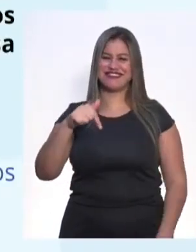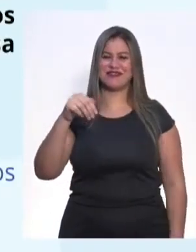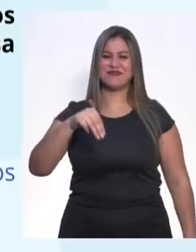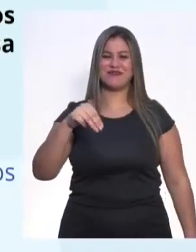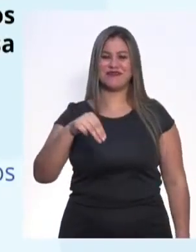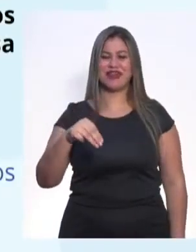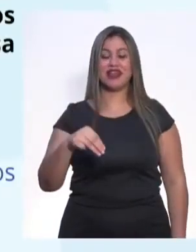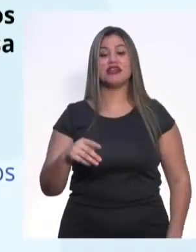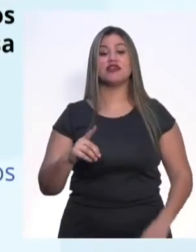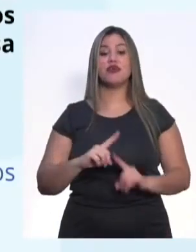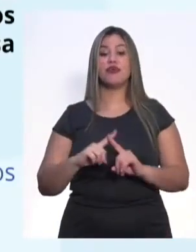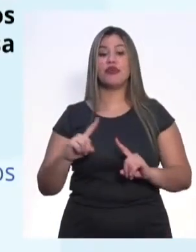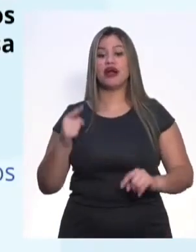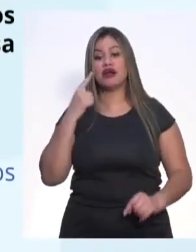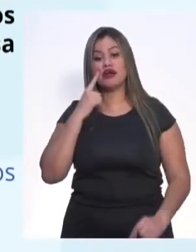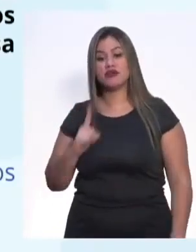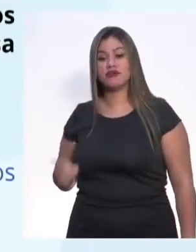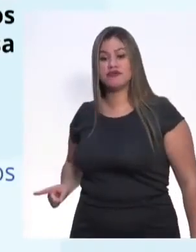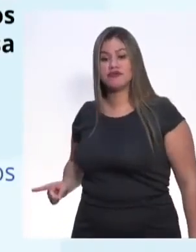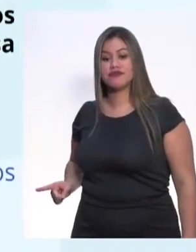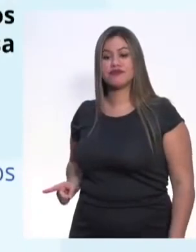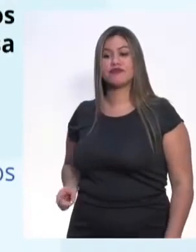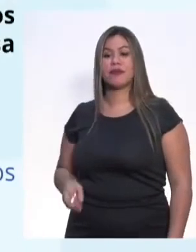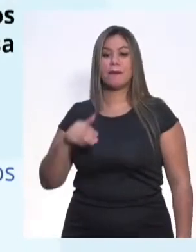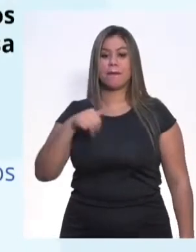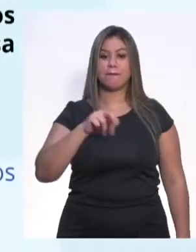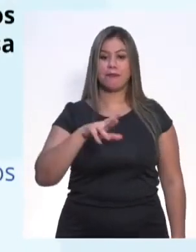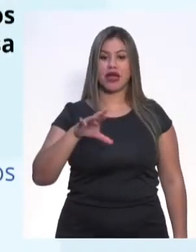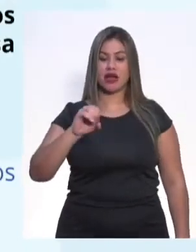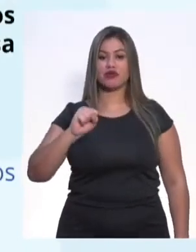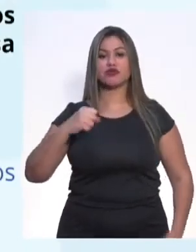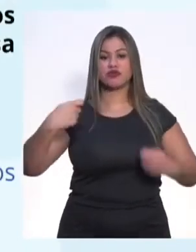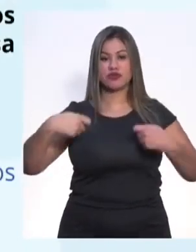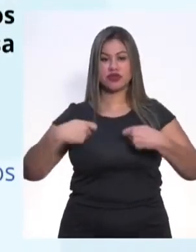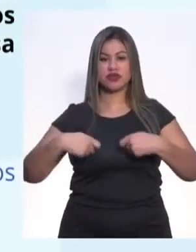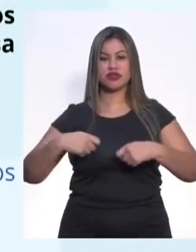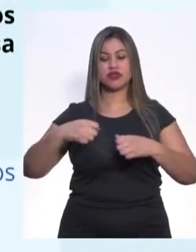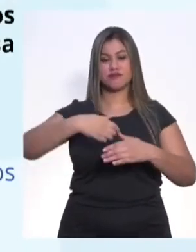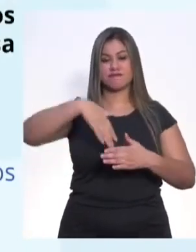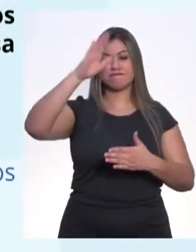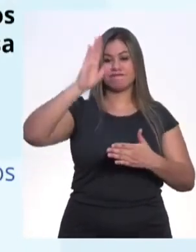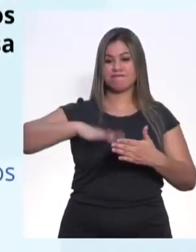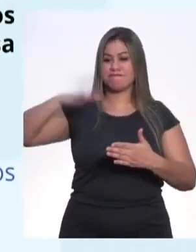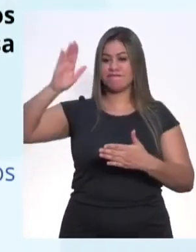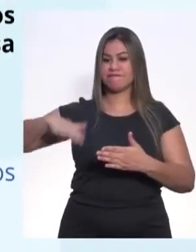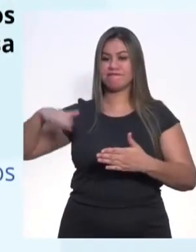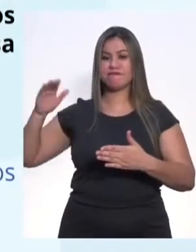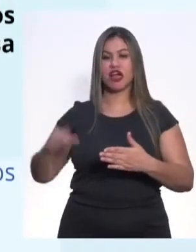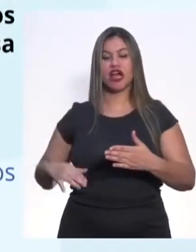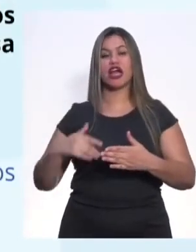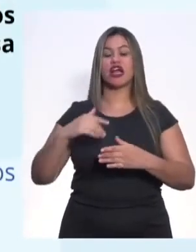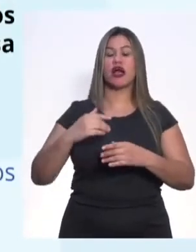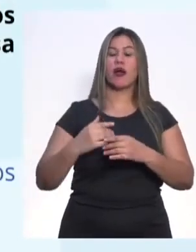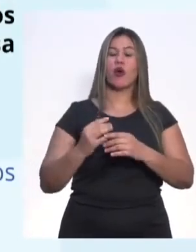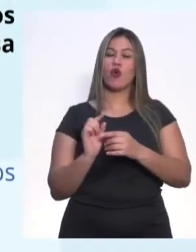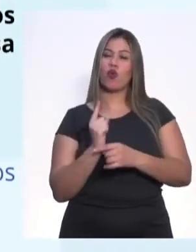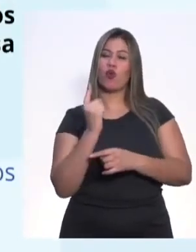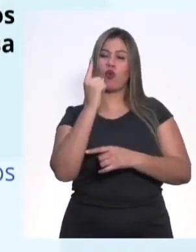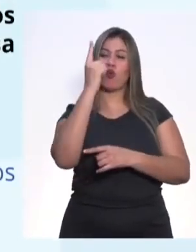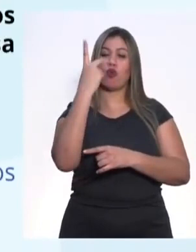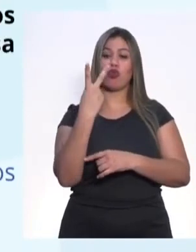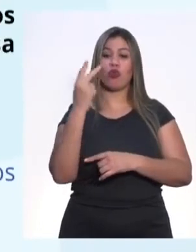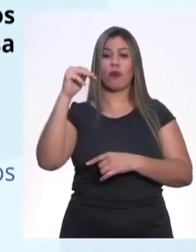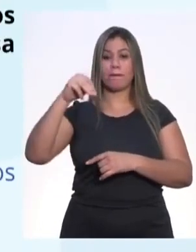Ó, sabe-se que Marcos precisa pintar o muro de 2 metros de altura, que